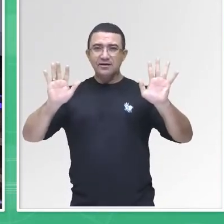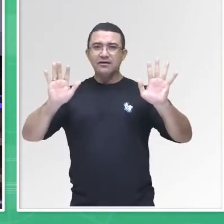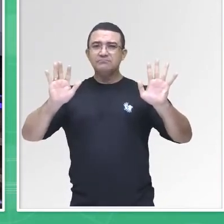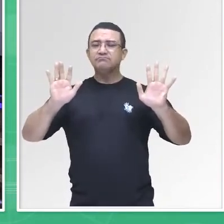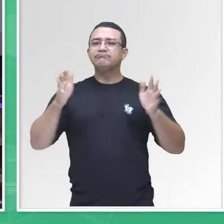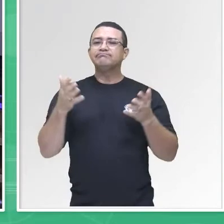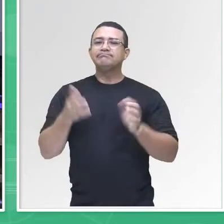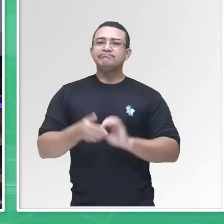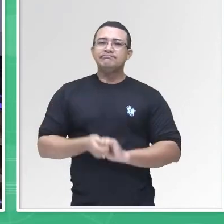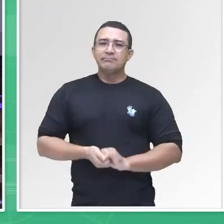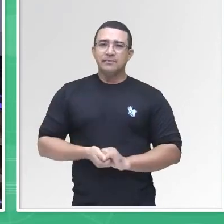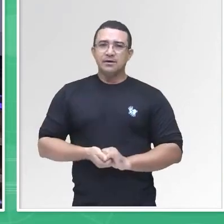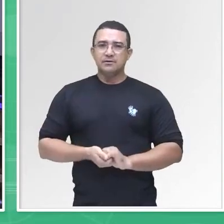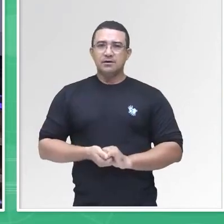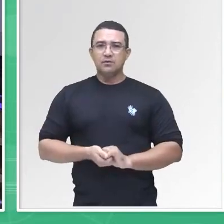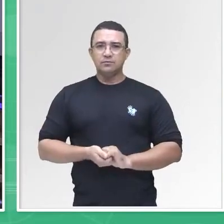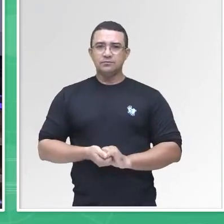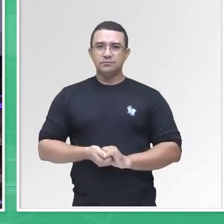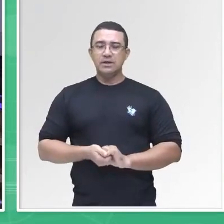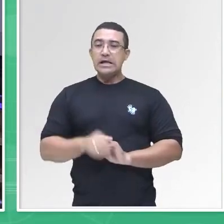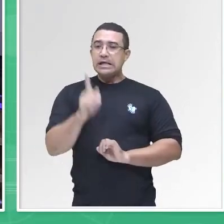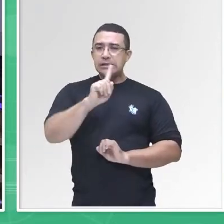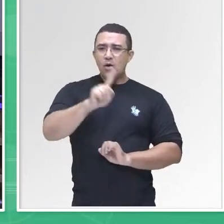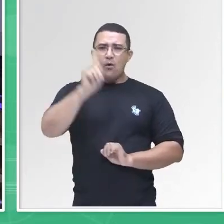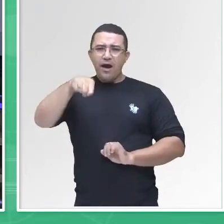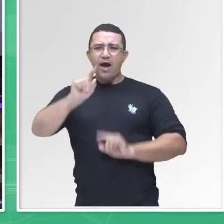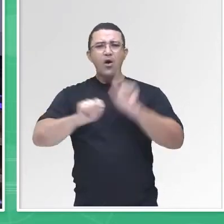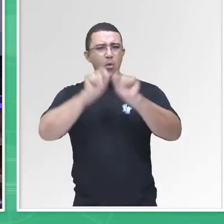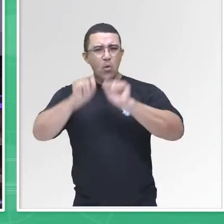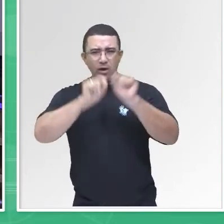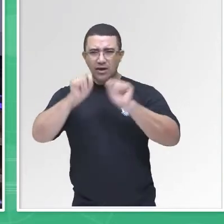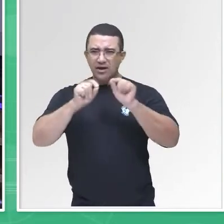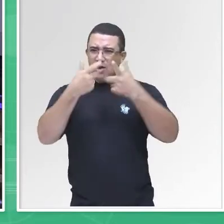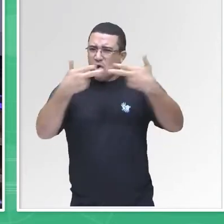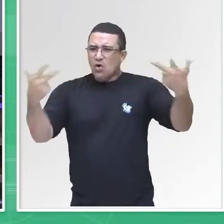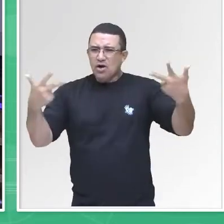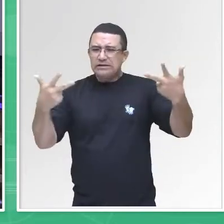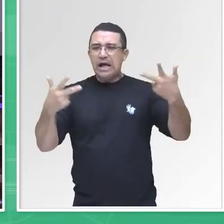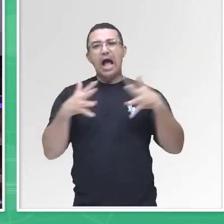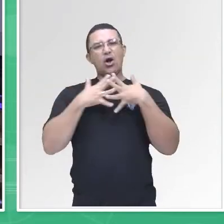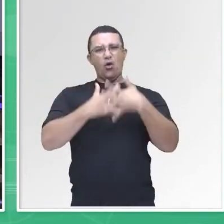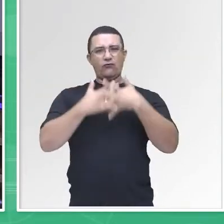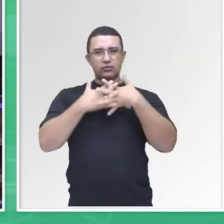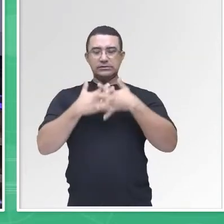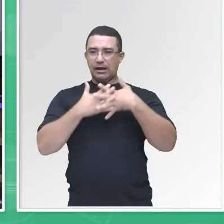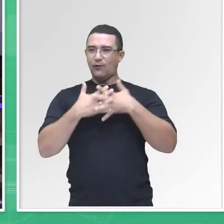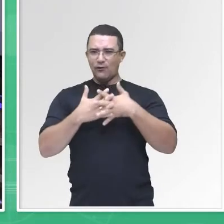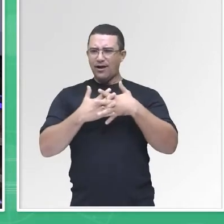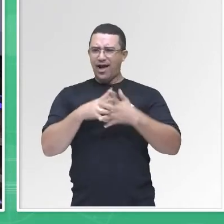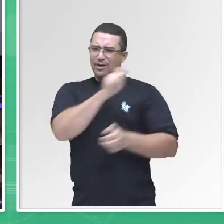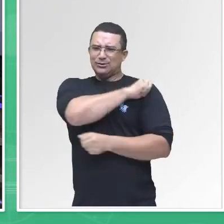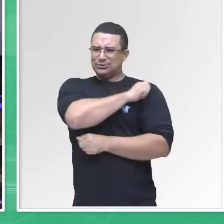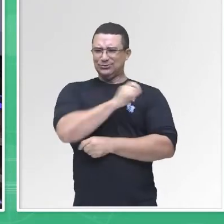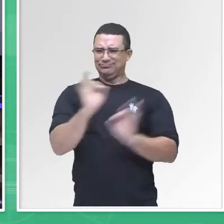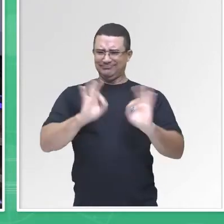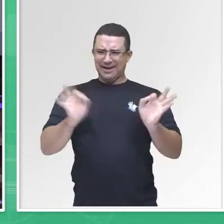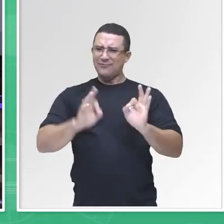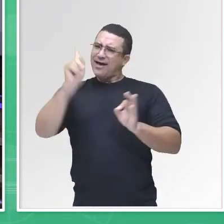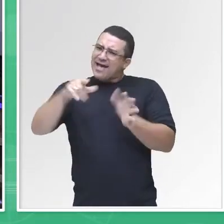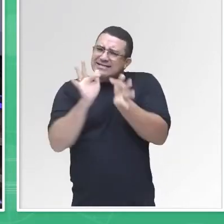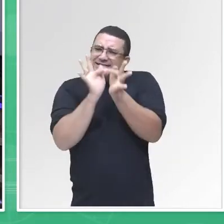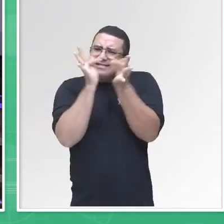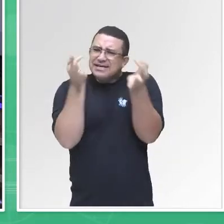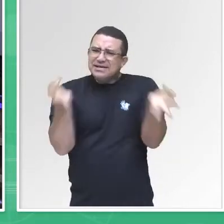de forma alguma isso aqui não é algo que traga transtorno para o aluno, né? É simples, é